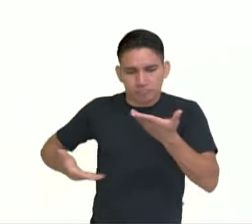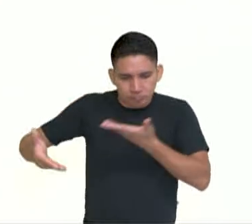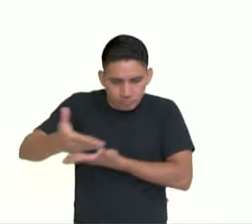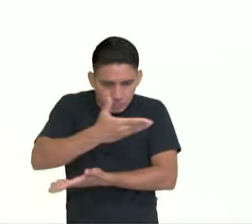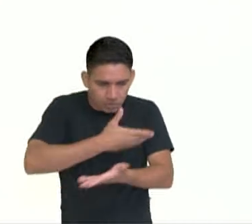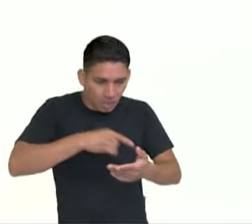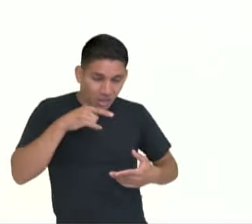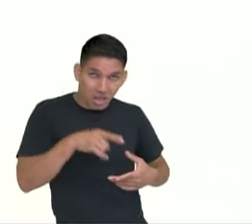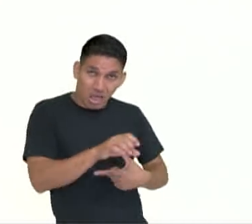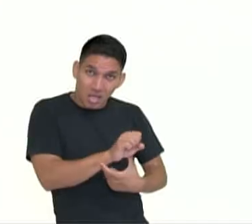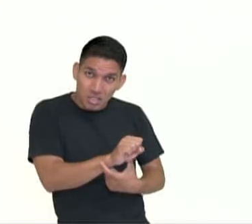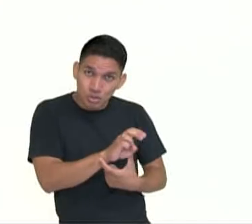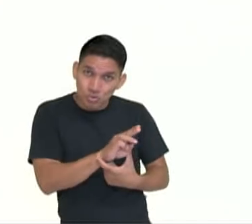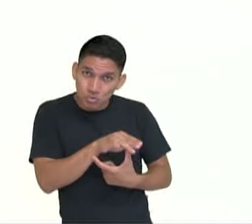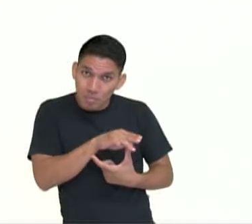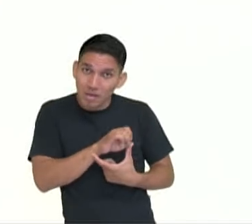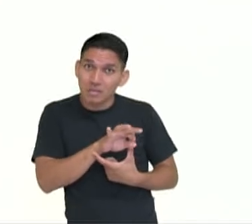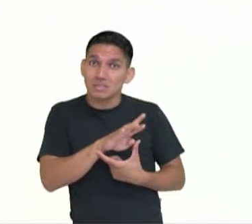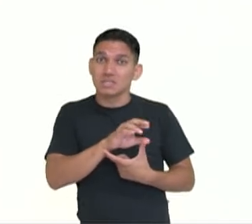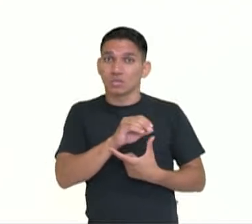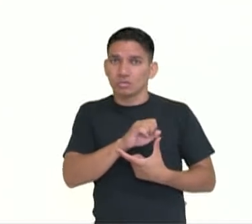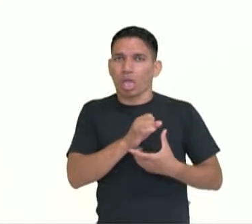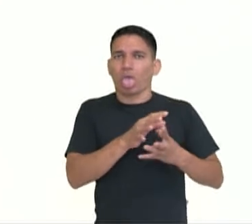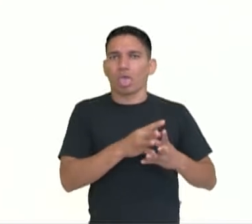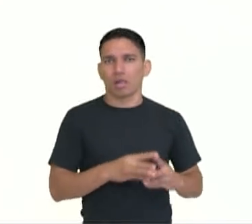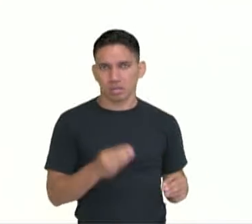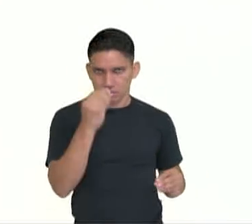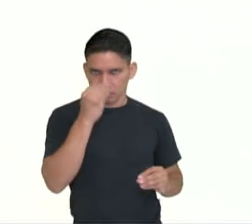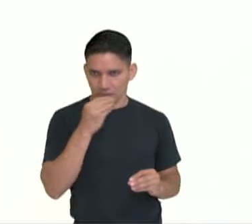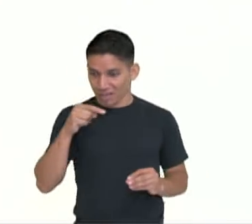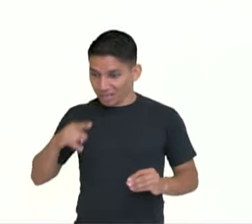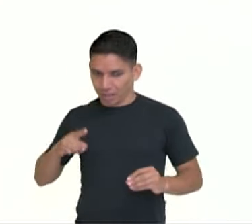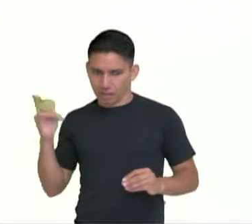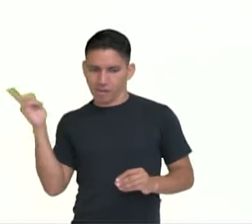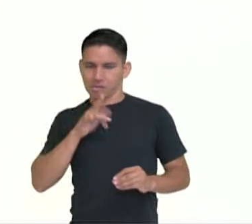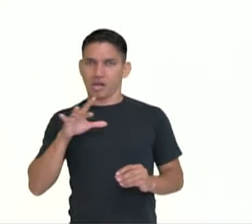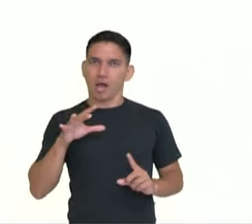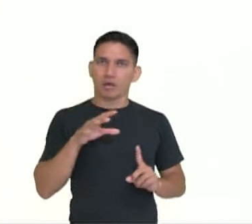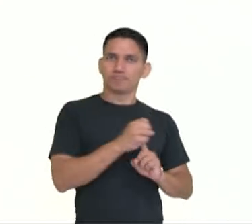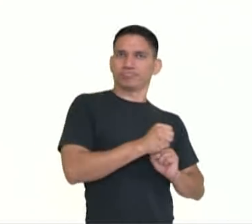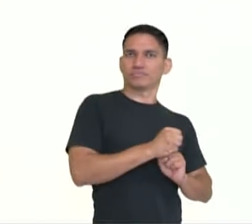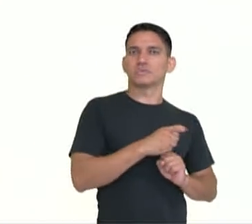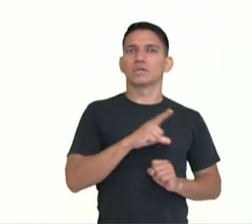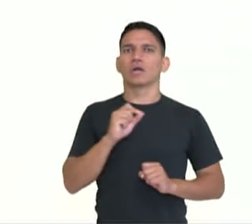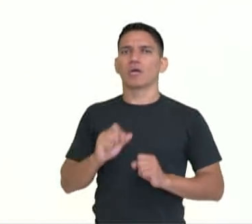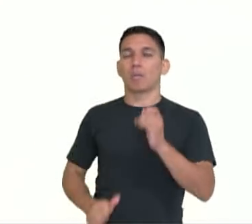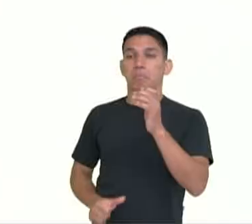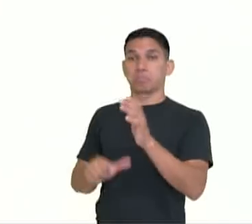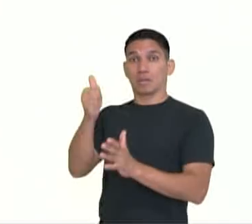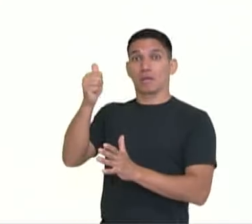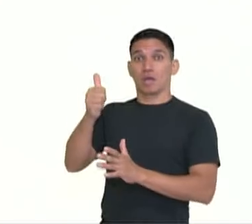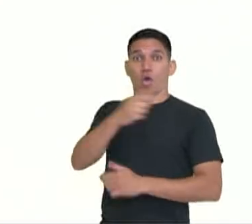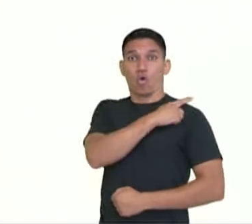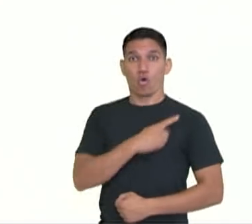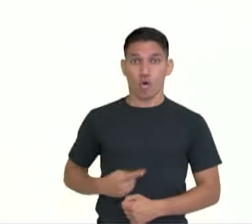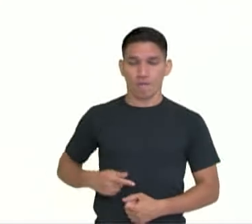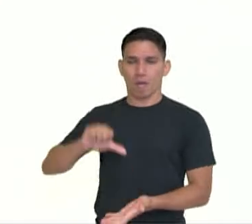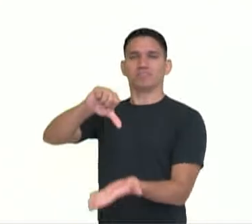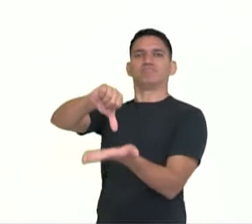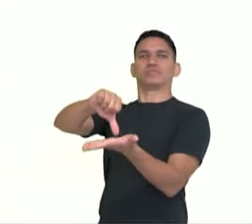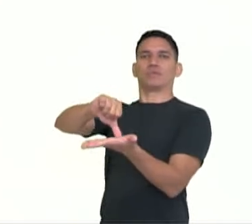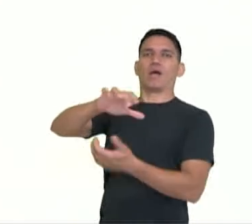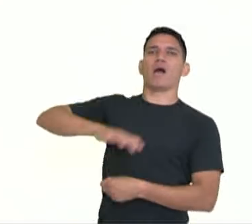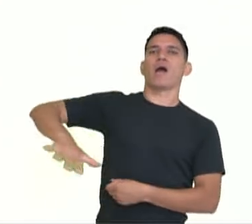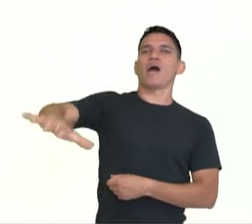tempo, perdendo a força, o que facilitou a conquista da região pelos acádios, povo que constituiu o primeiro governo centralizado da região,